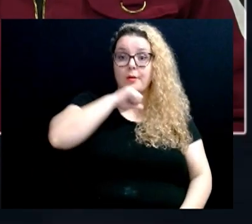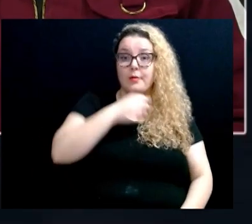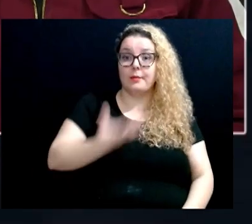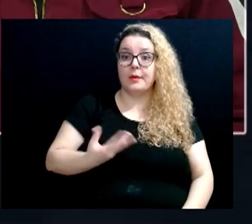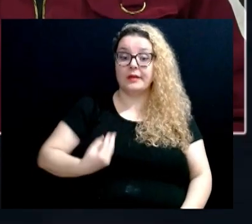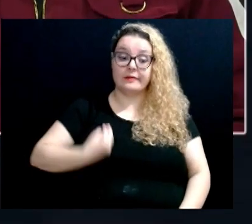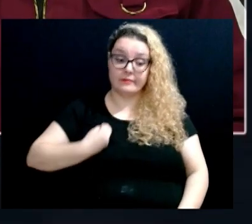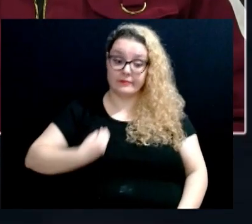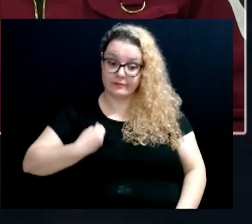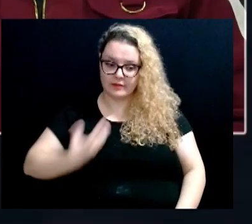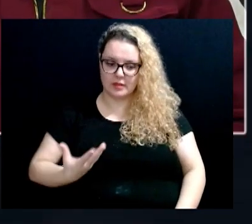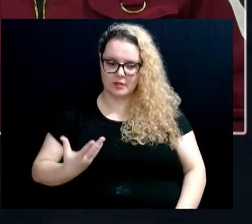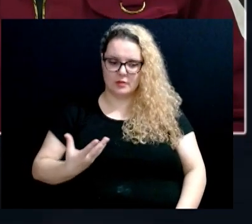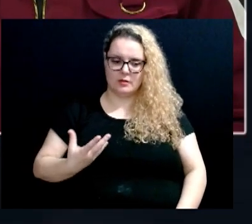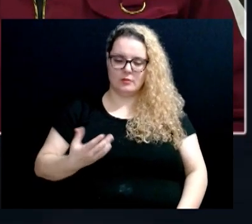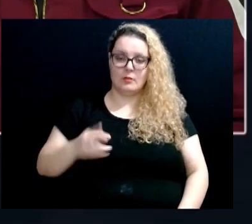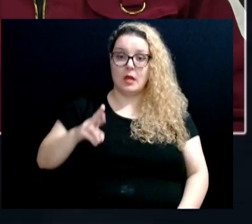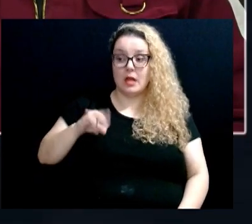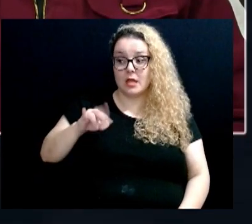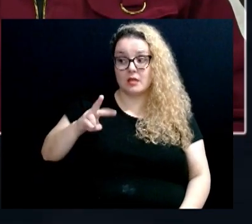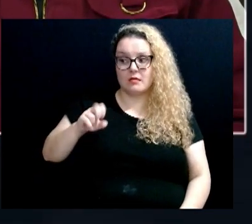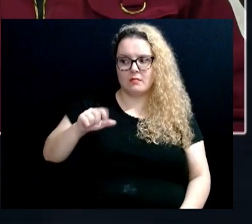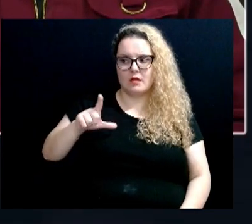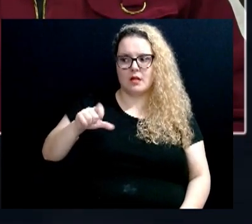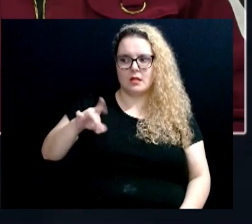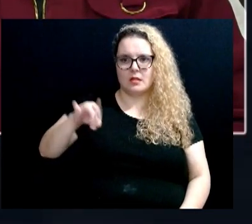em relação com os próprios filhos?